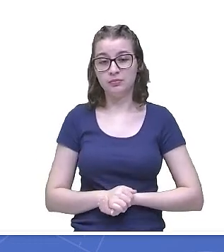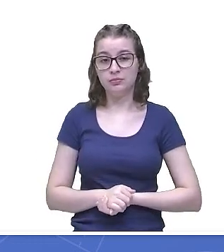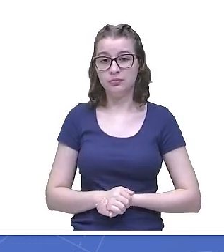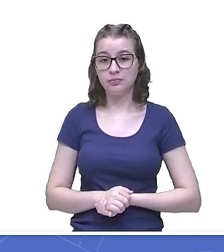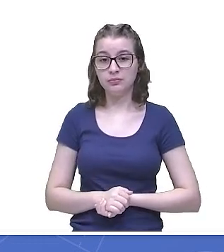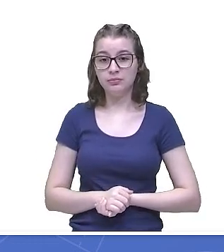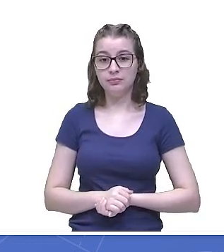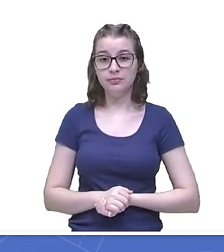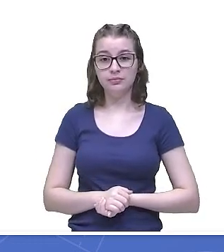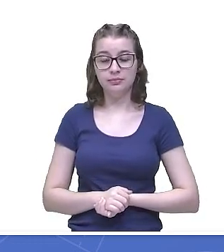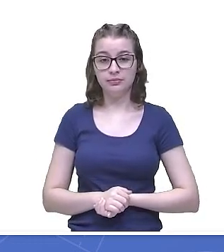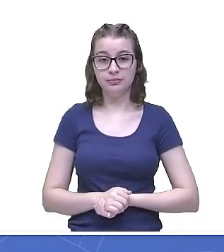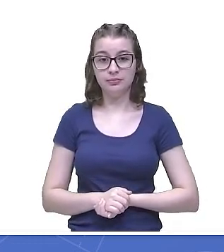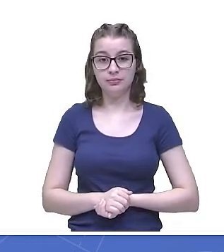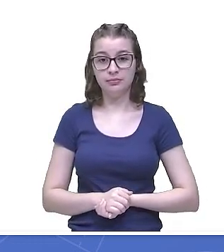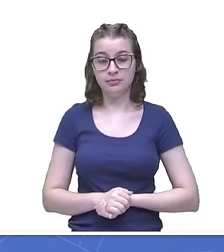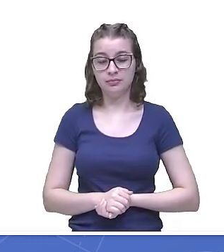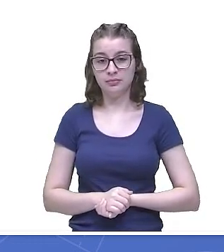Muito bem. Tem